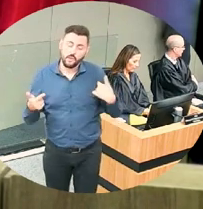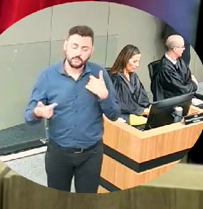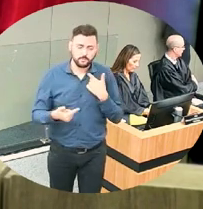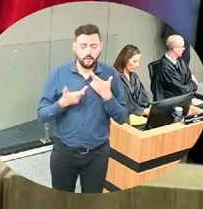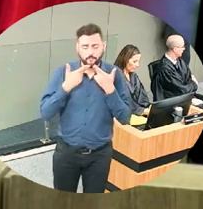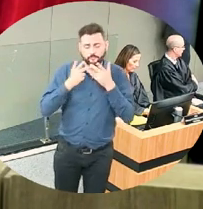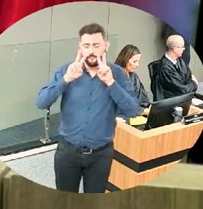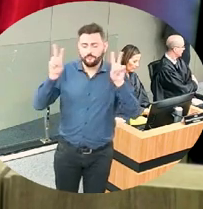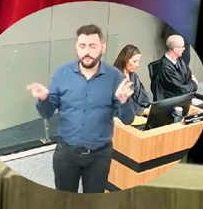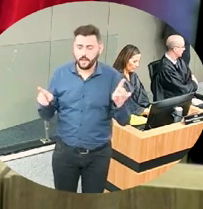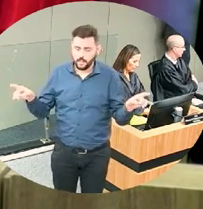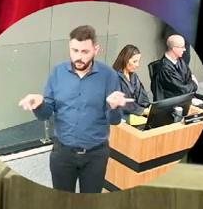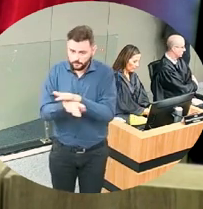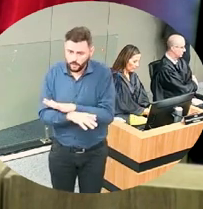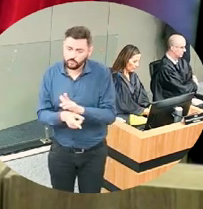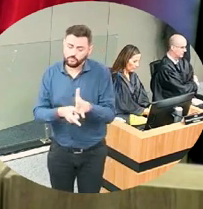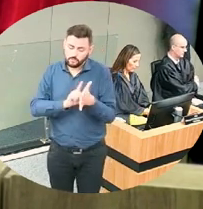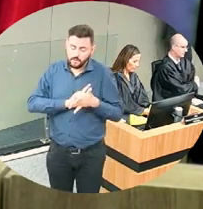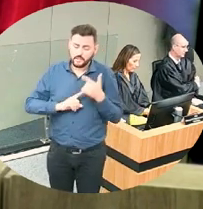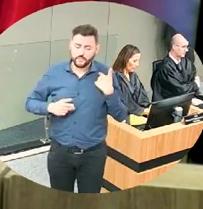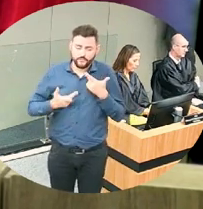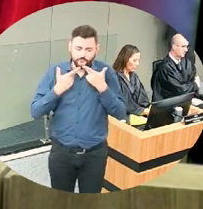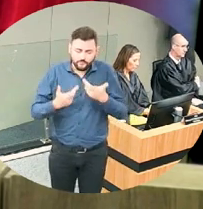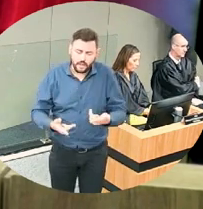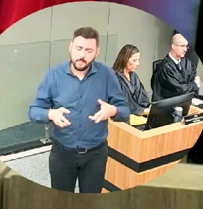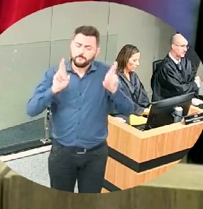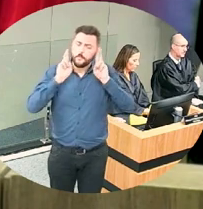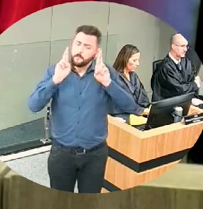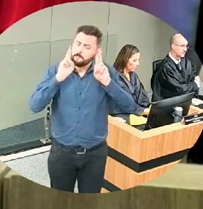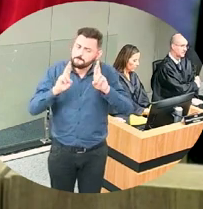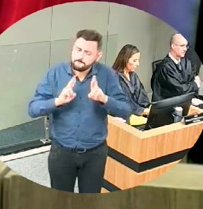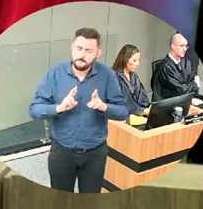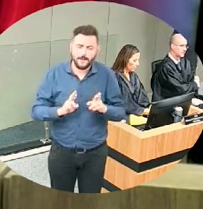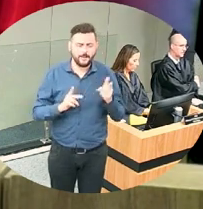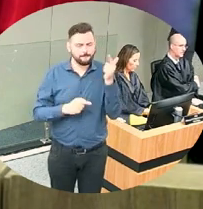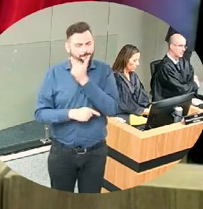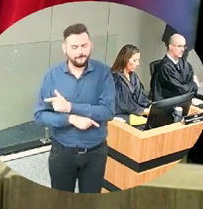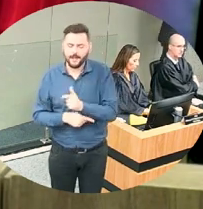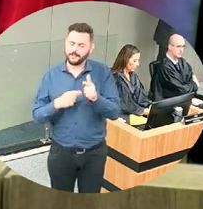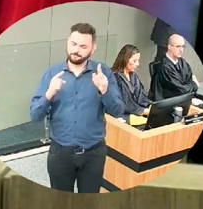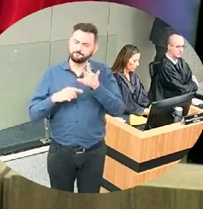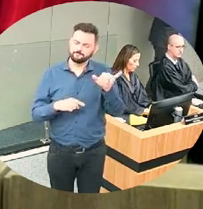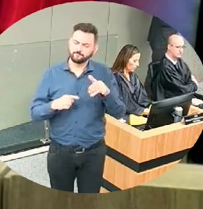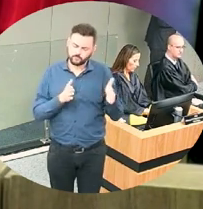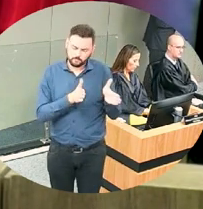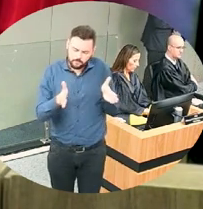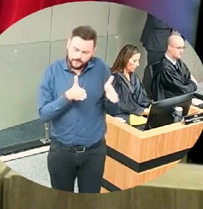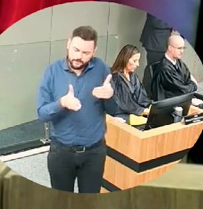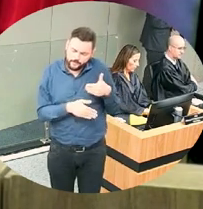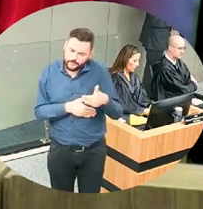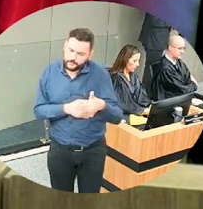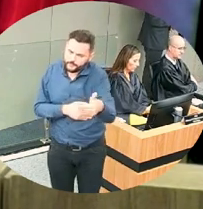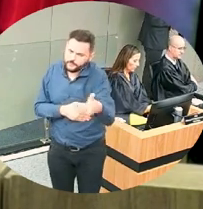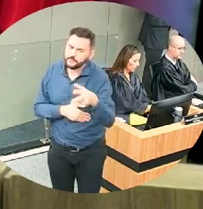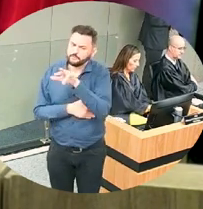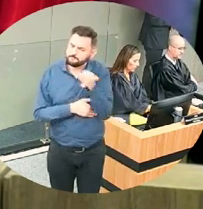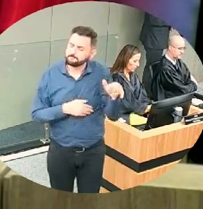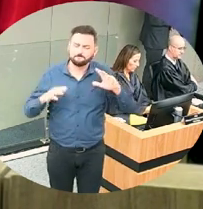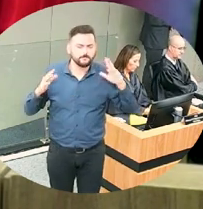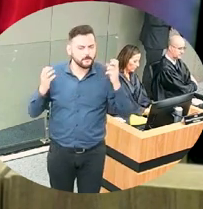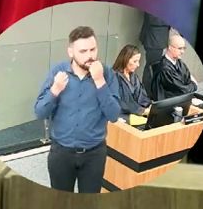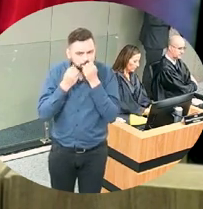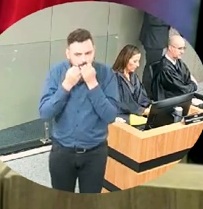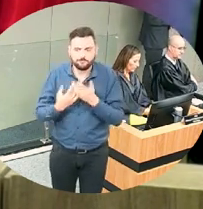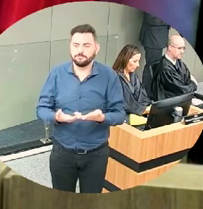minha fala deixando aqui nossos mais sinceros votos de uma grande e exitosa gestão a vossas excelências para o que podem